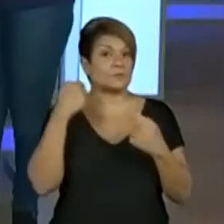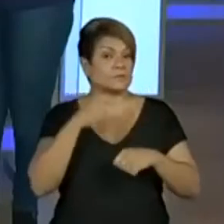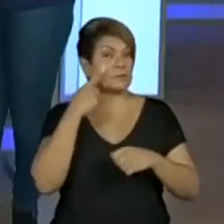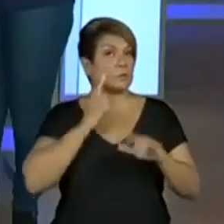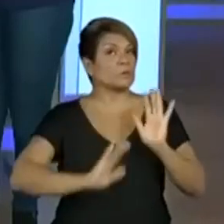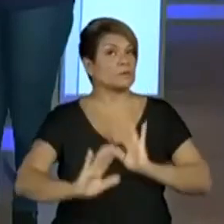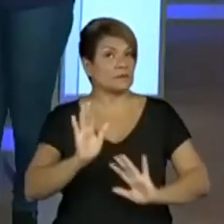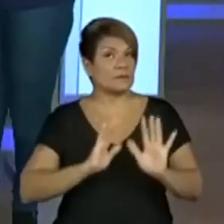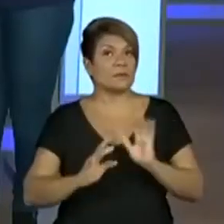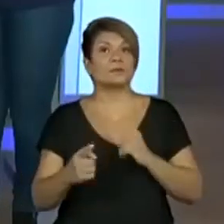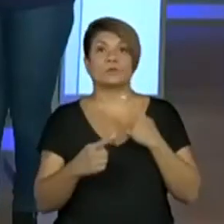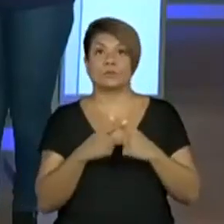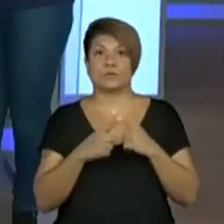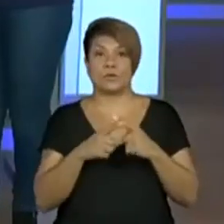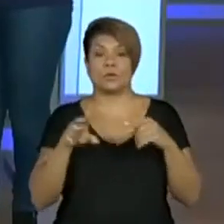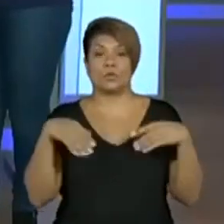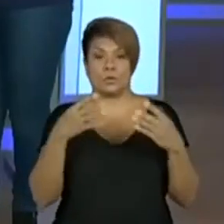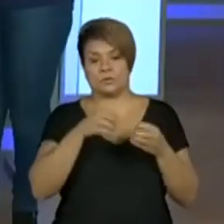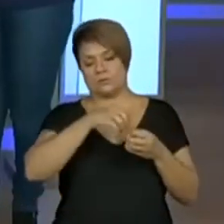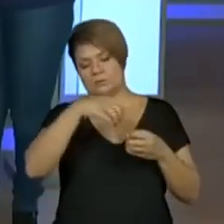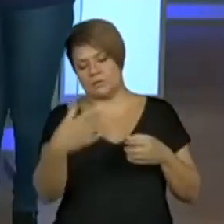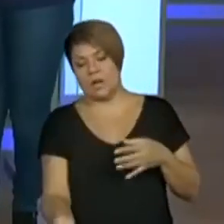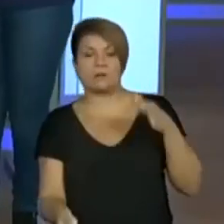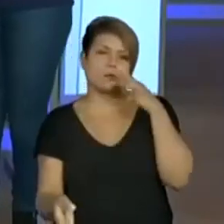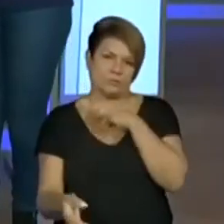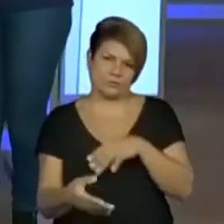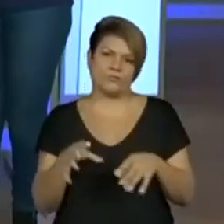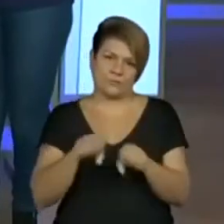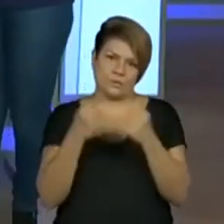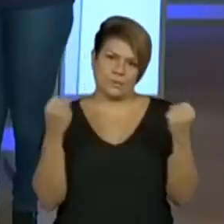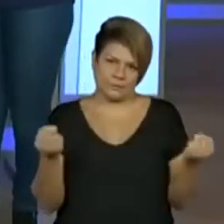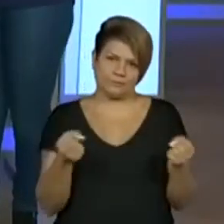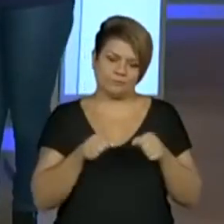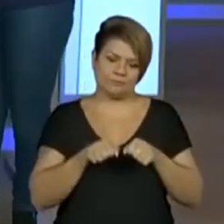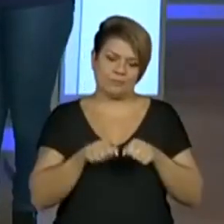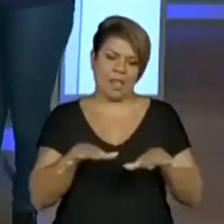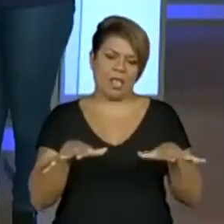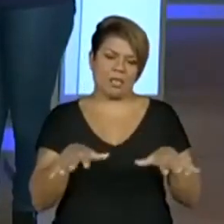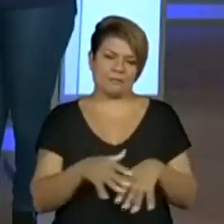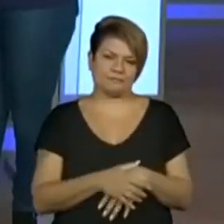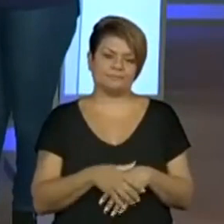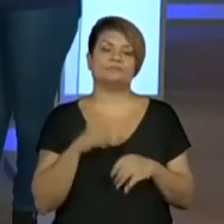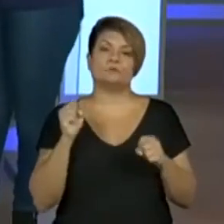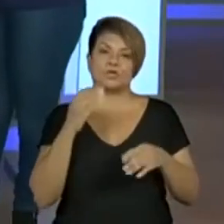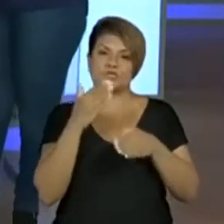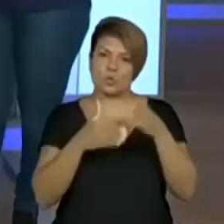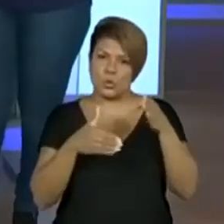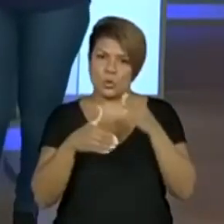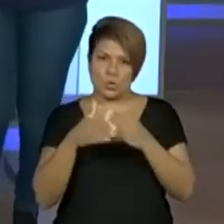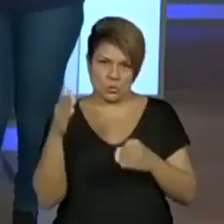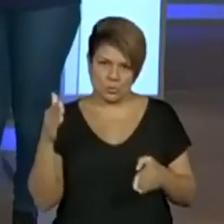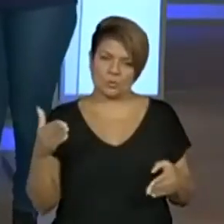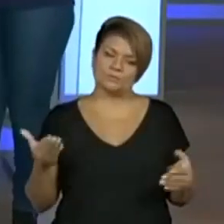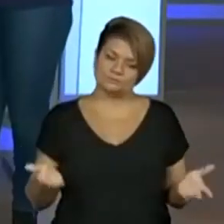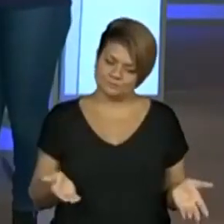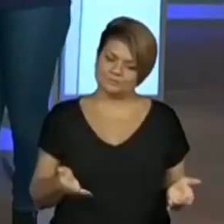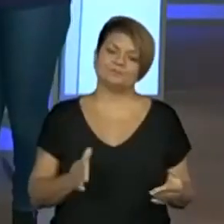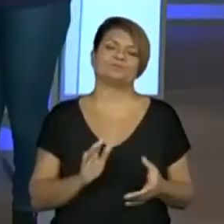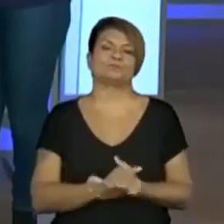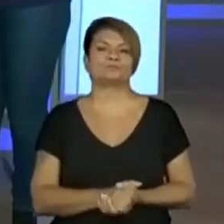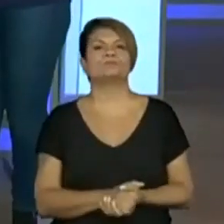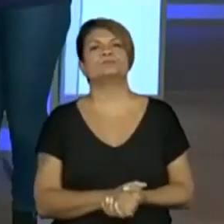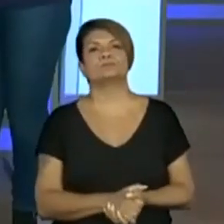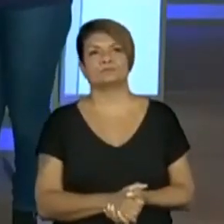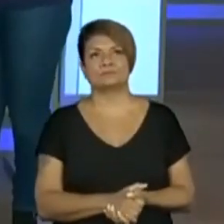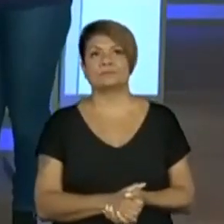muito cuidado porque quando cai Óbvio vai quebrar aí você pode se machucar desata